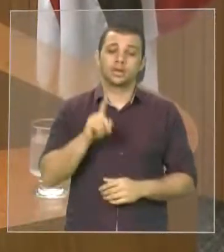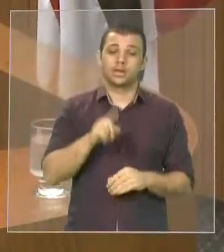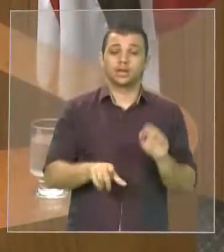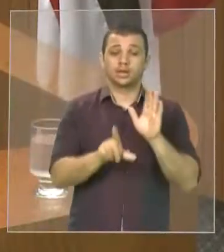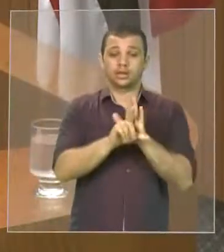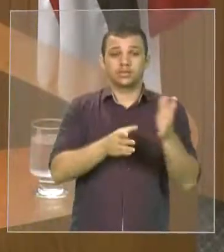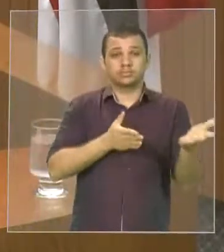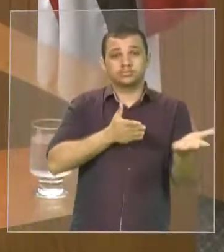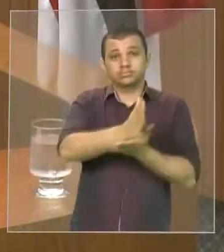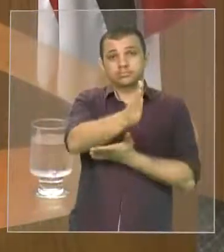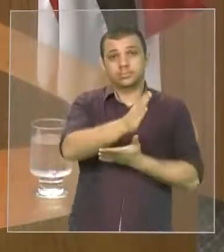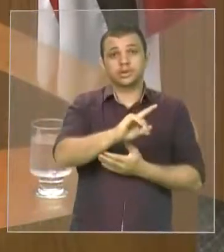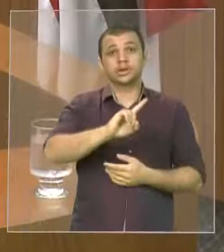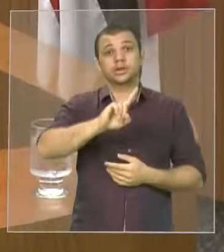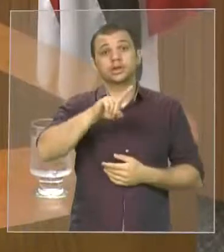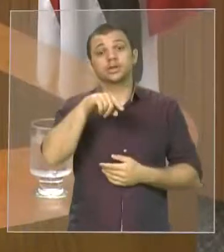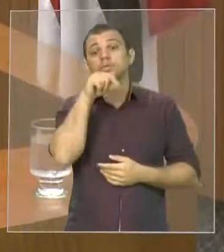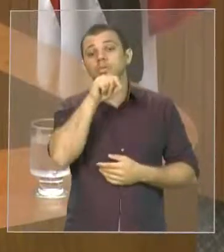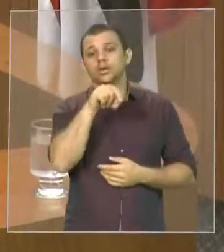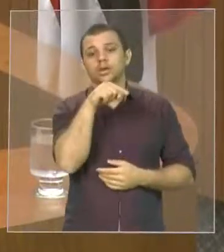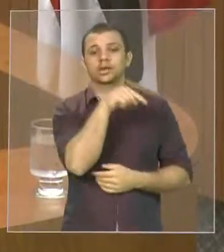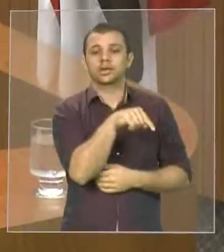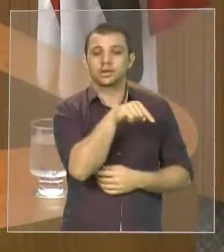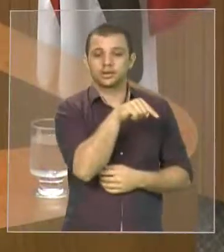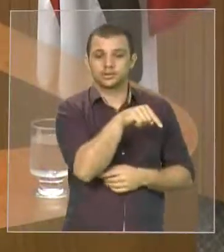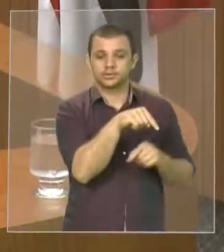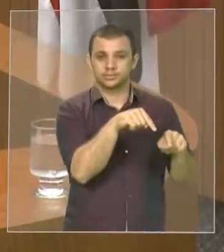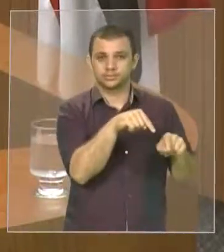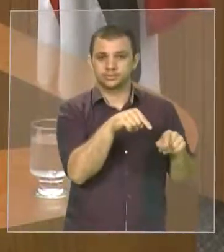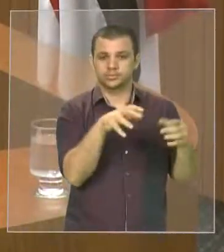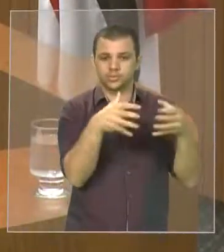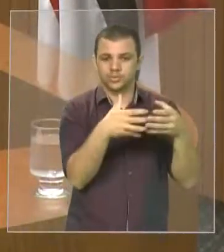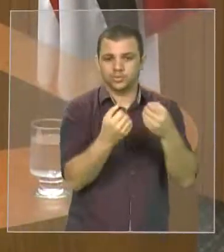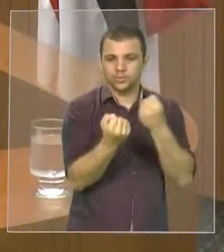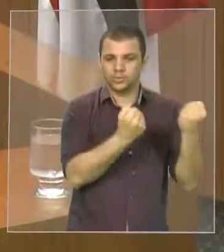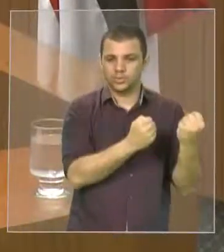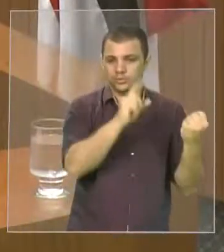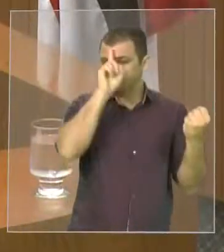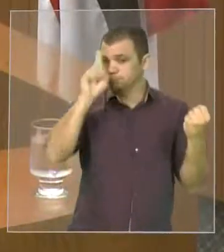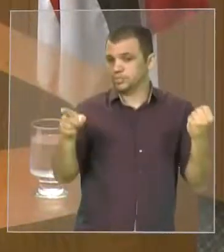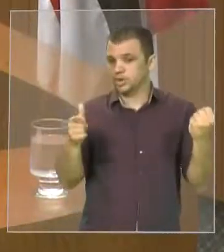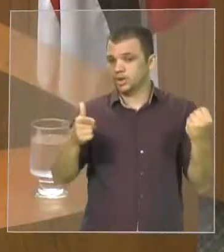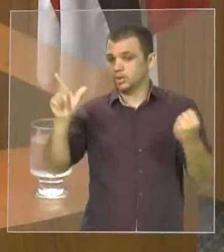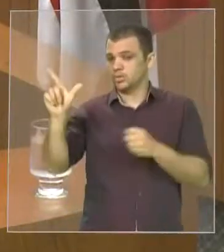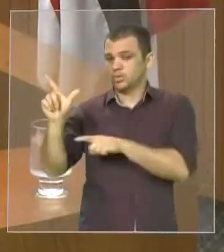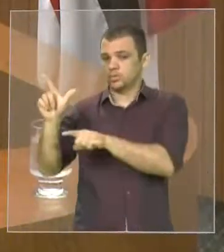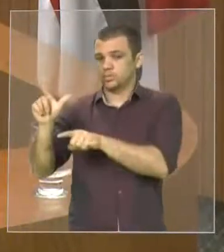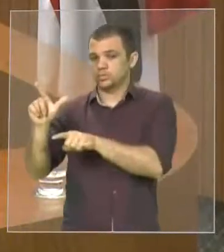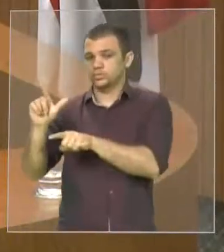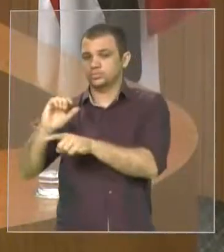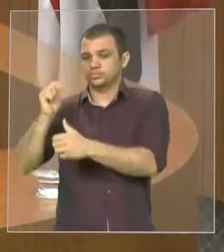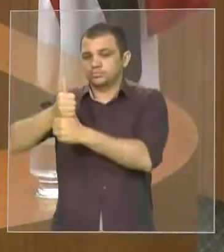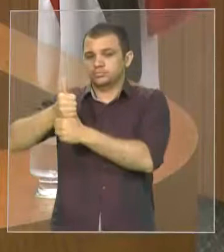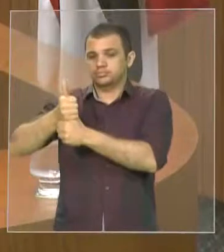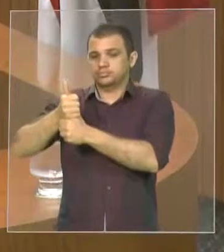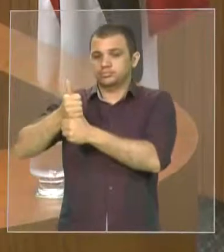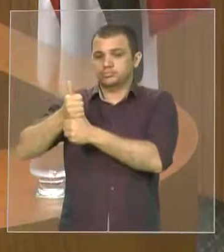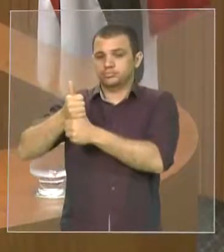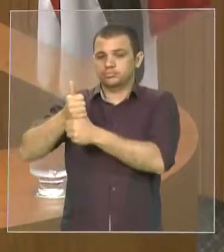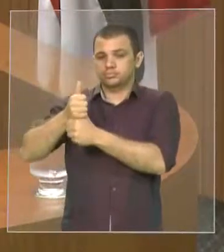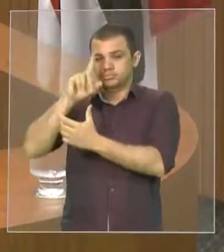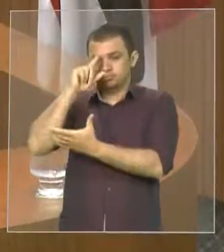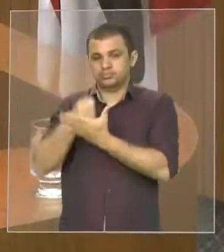um poder delega poderes a outro poder para que ele tome medidas em nome desse. E é isso que faz o parágrafo